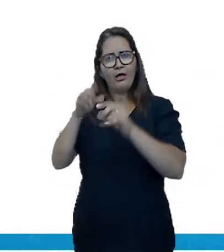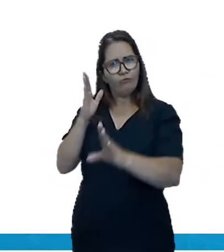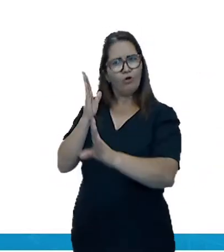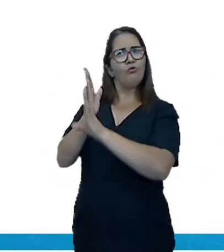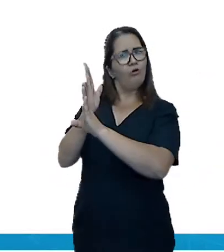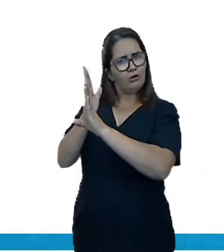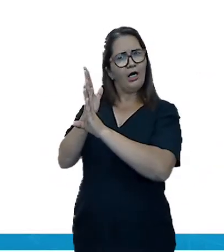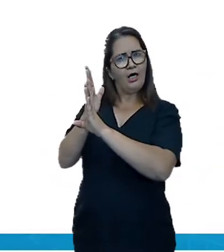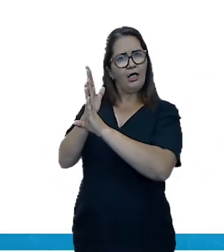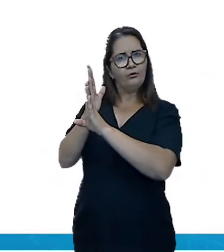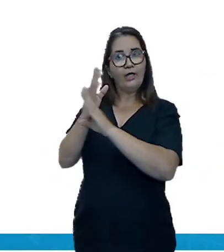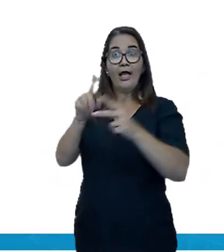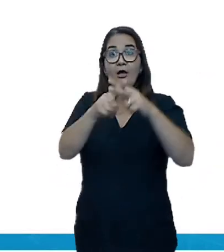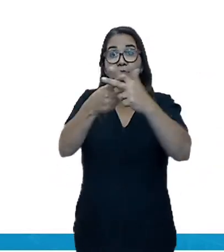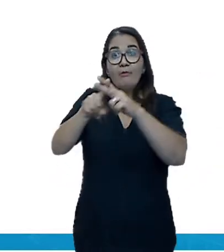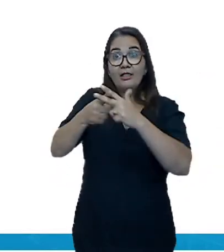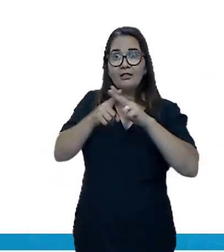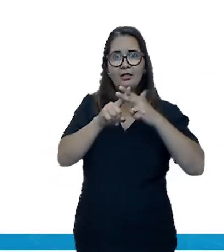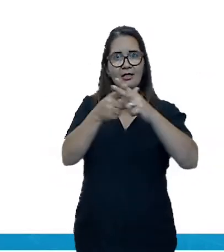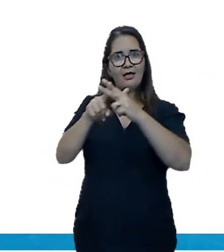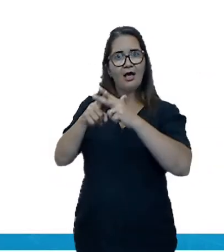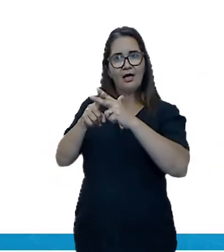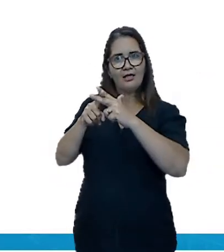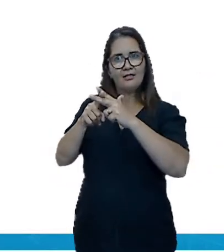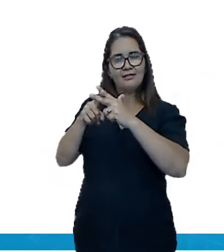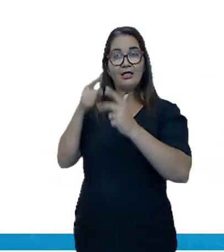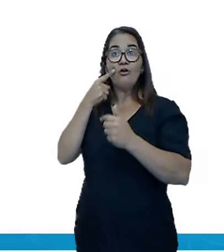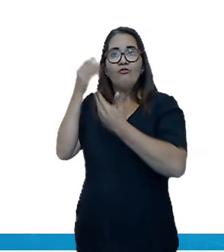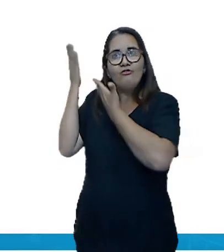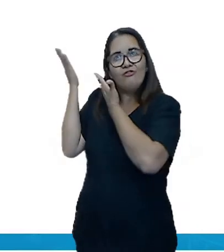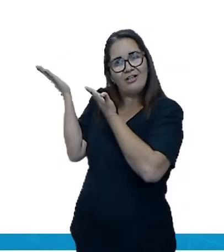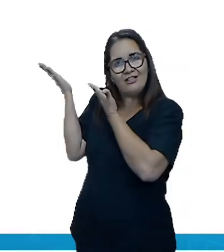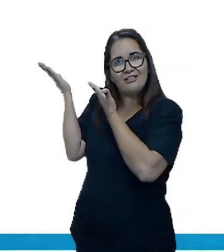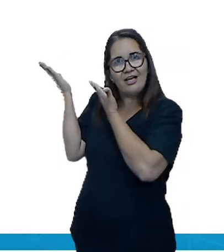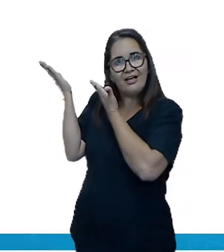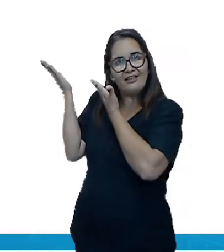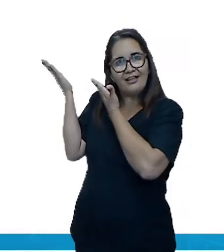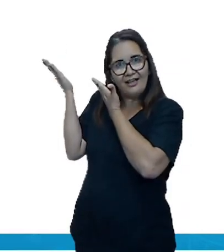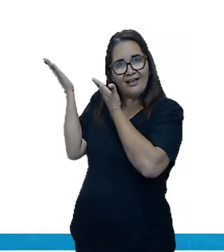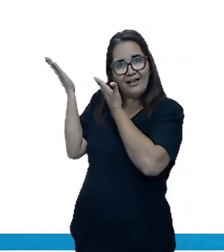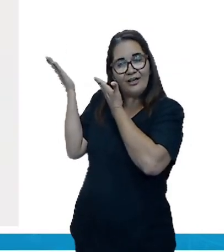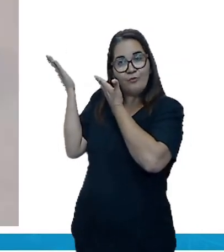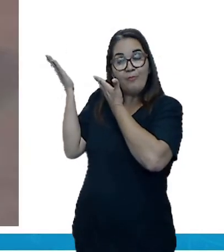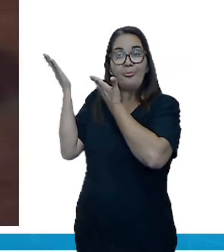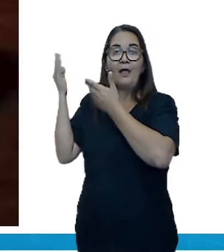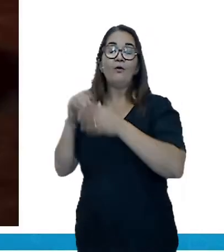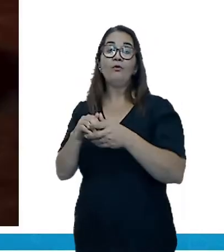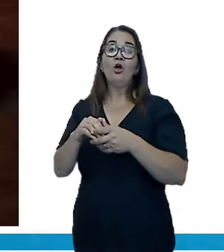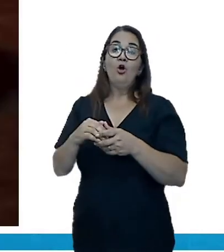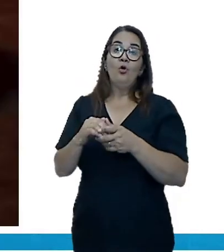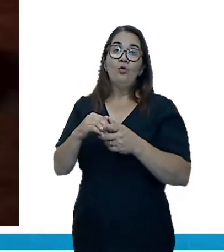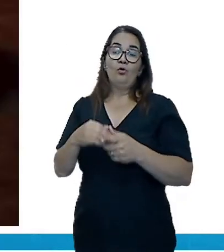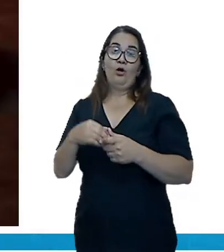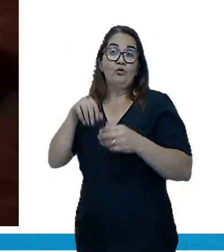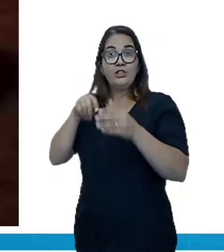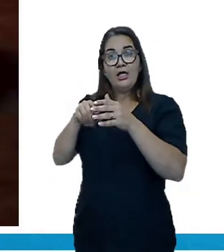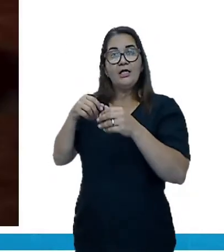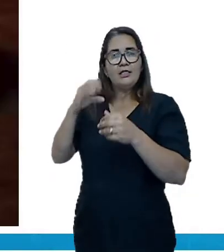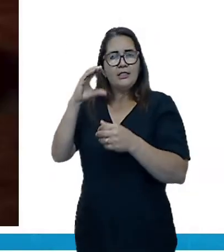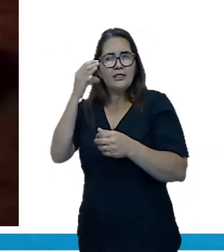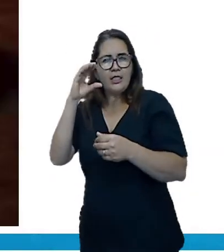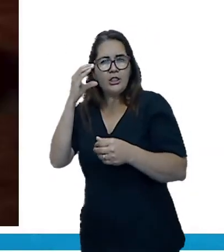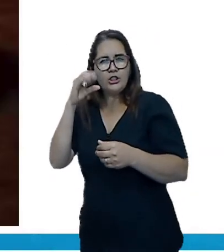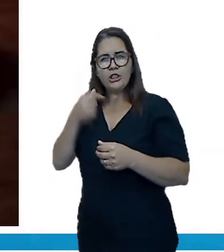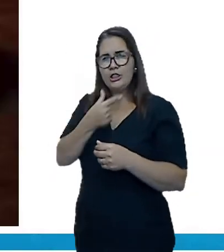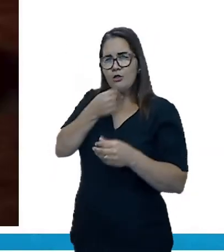na América pode ser muito anterior à cultura de Clovis. Por exemplo, nos sítios arqueológicos de Piedra